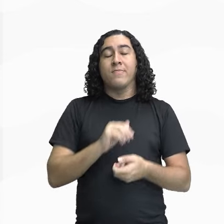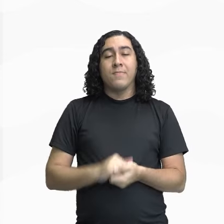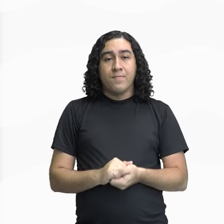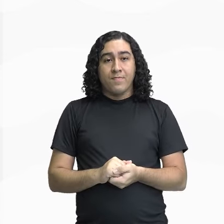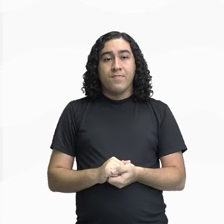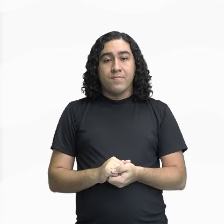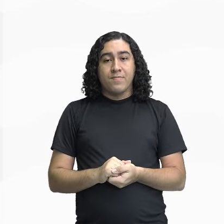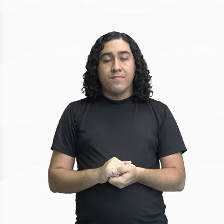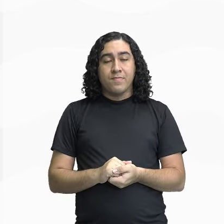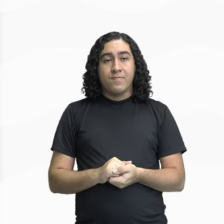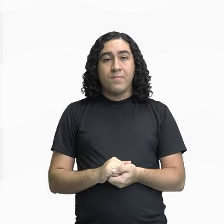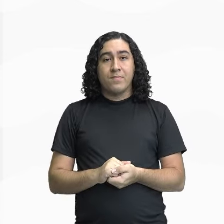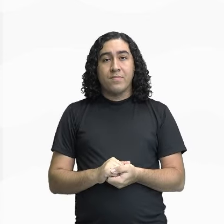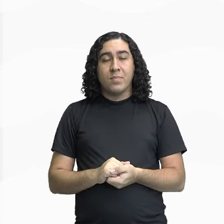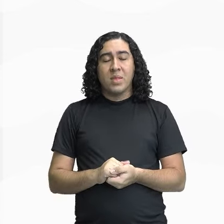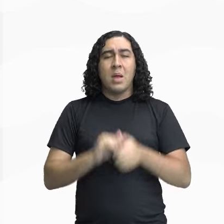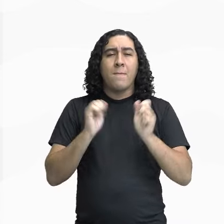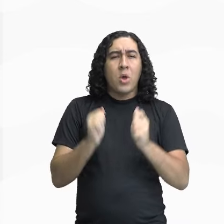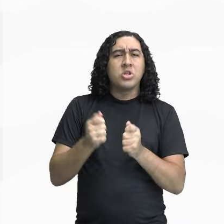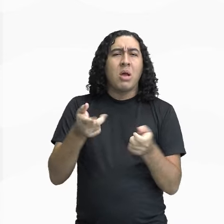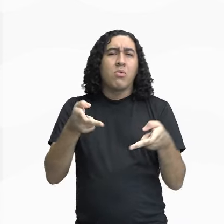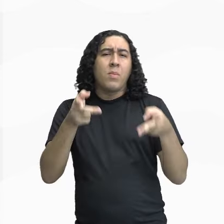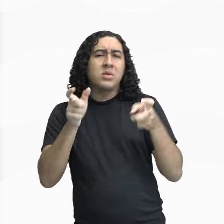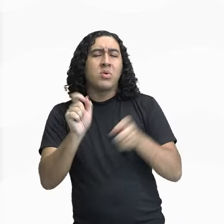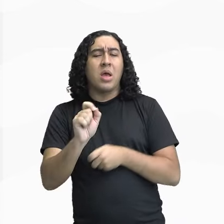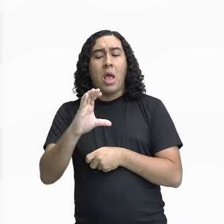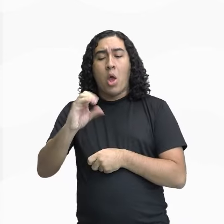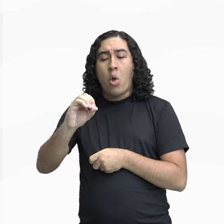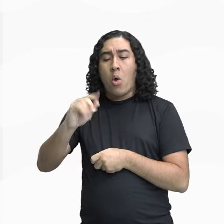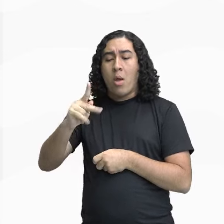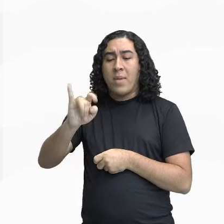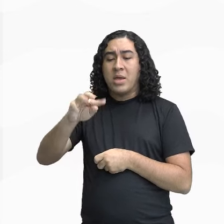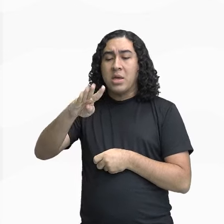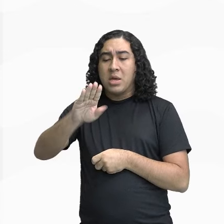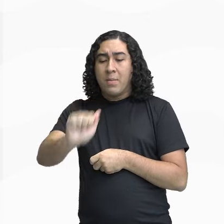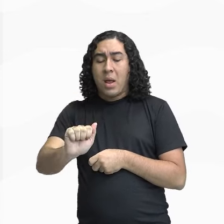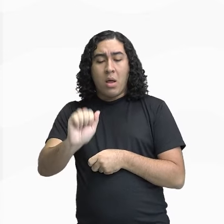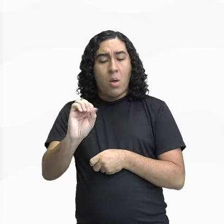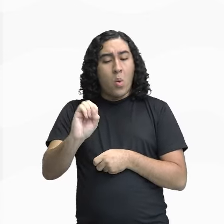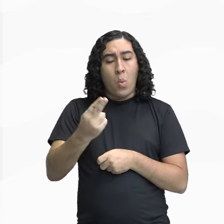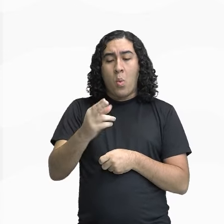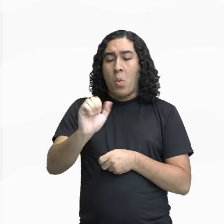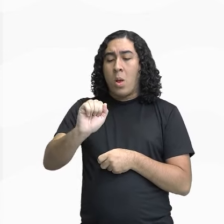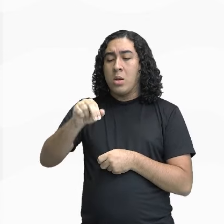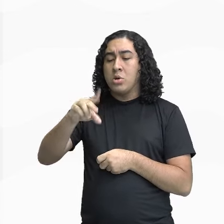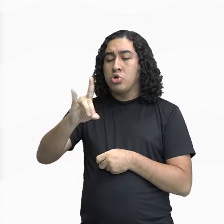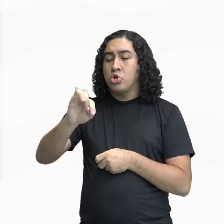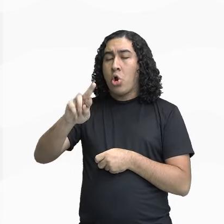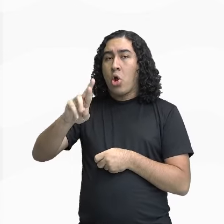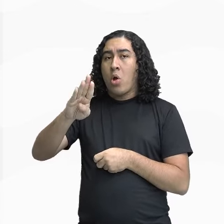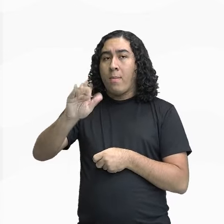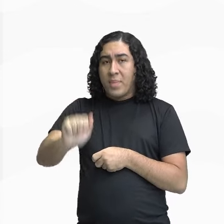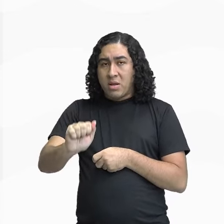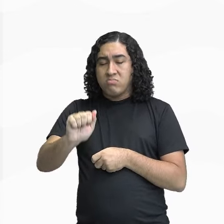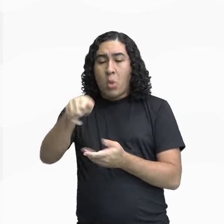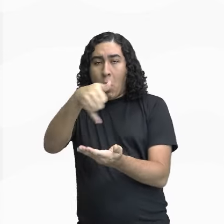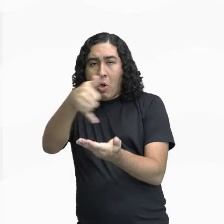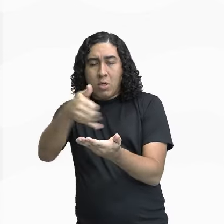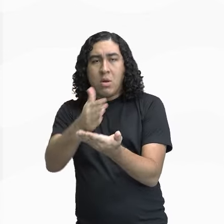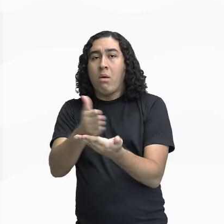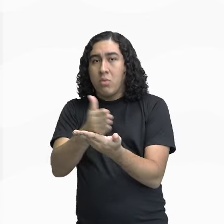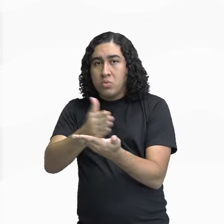gente pode observar que pode ser ali uma mandiroba, Uma né? copaíba. Então a tecnologia medicinal também vai estar inserida aí no